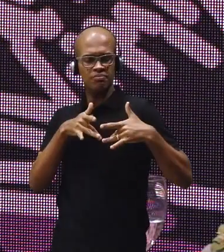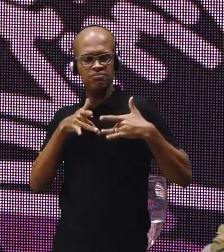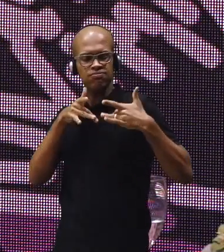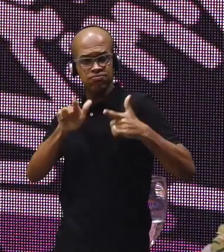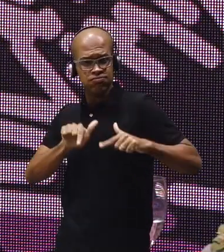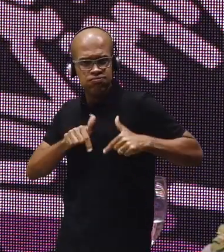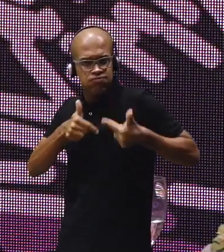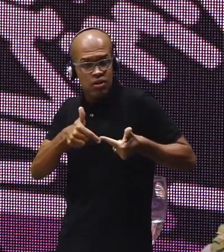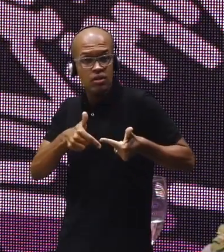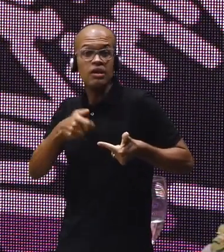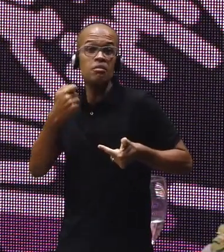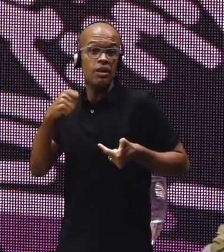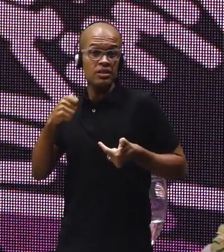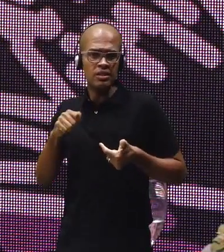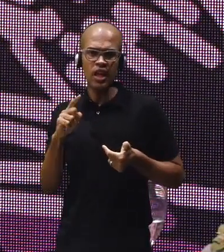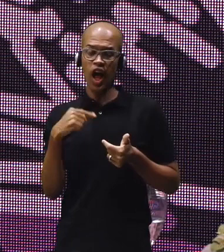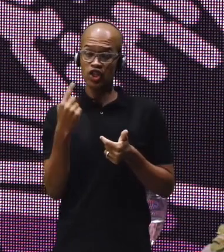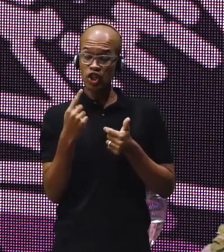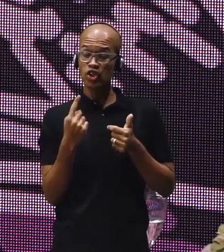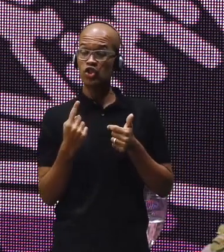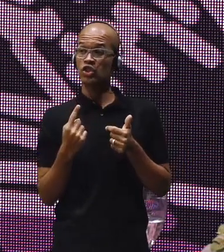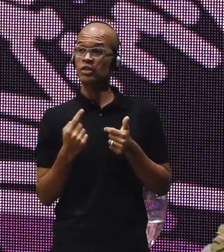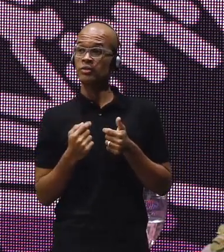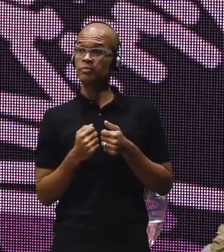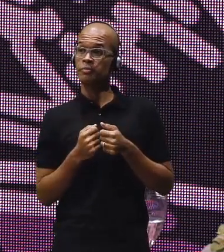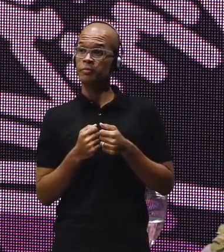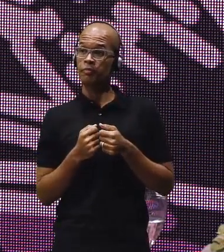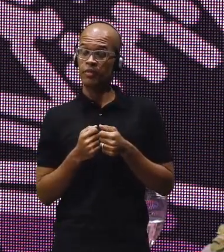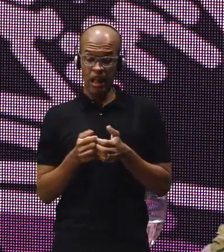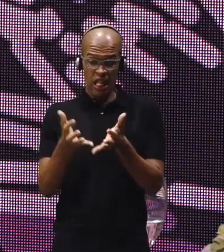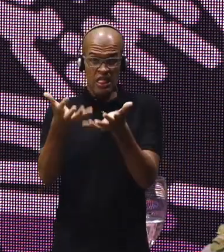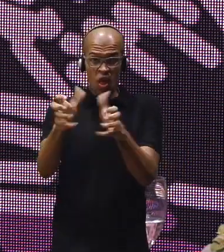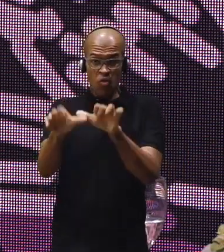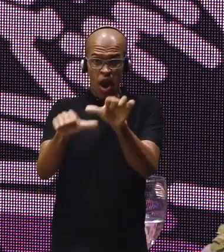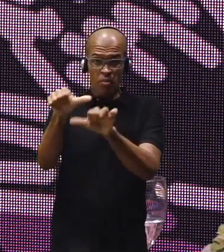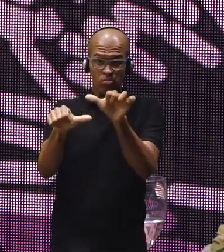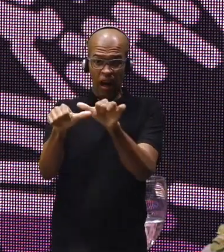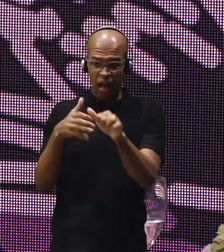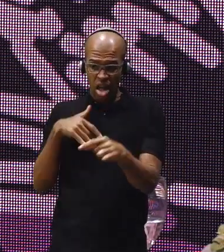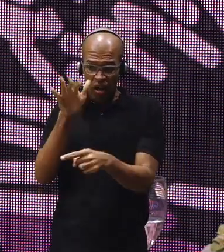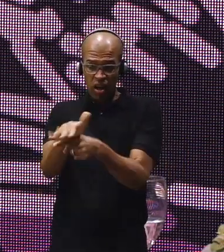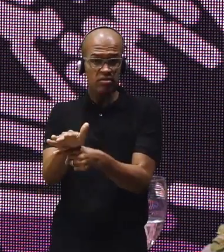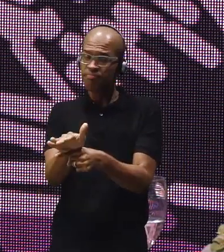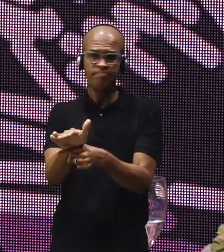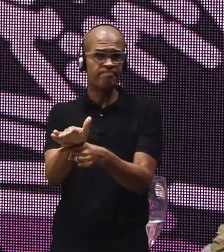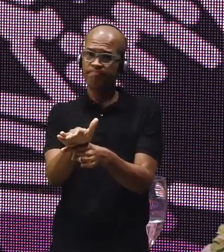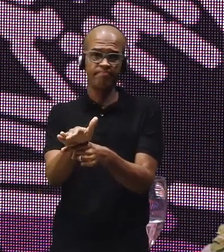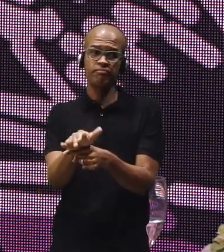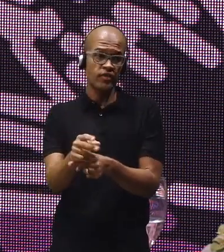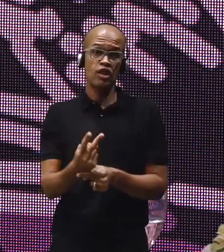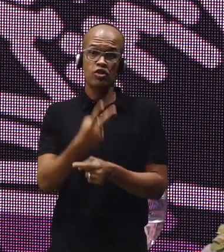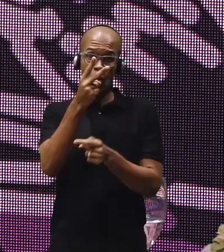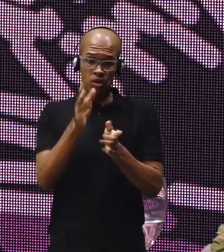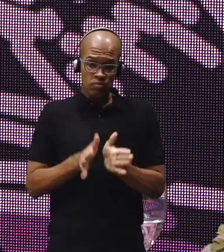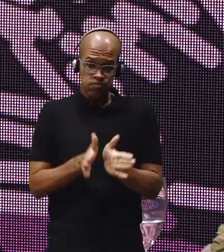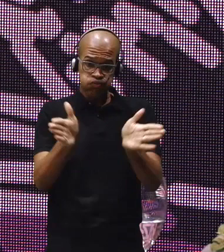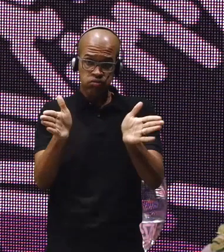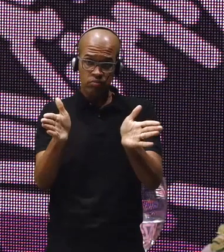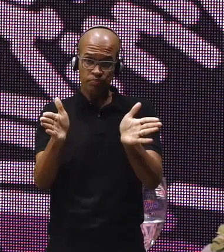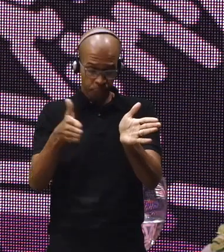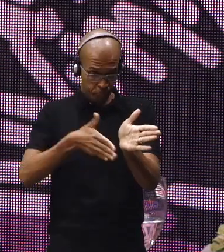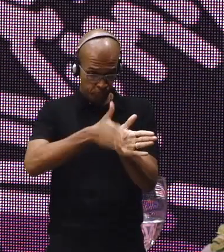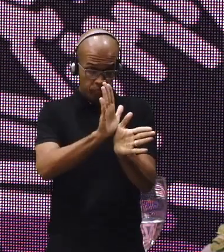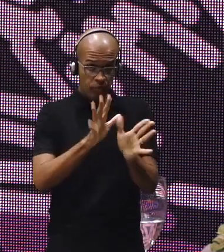Então, assim, a gente não muda quem não quer, né? E acho que tem 2 caminhos. Um é